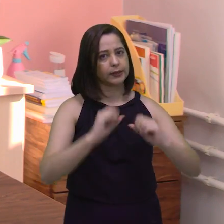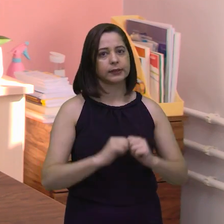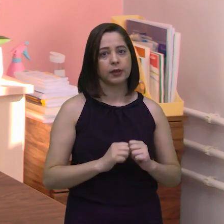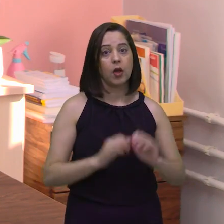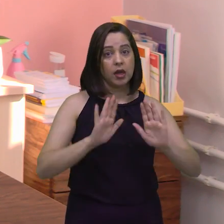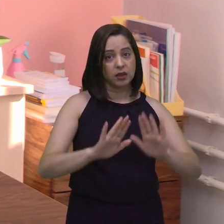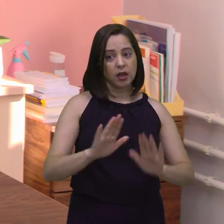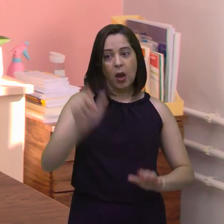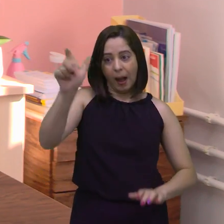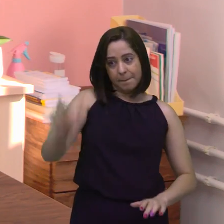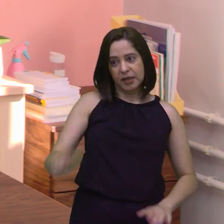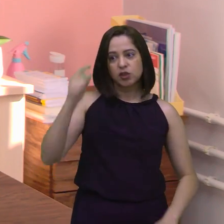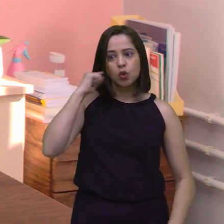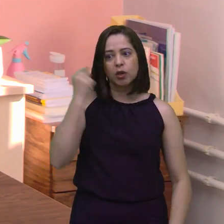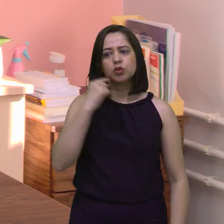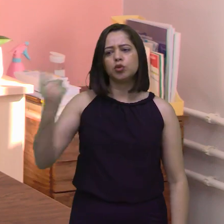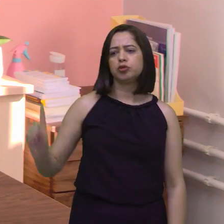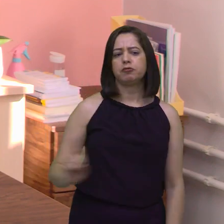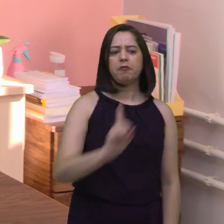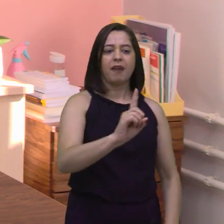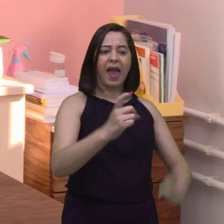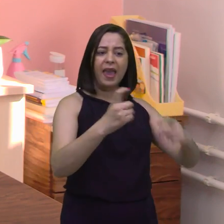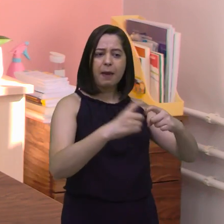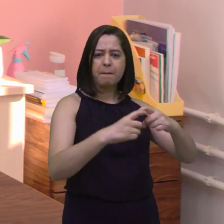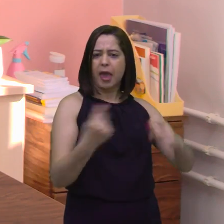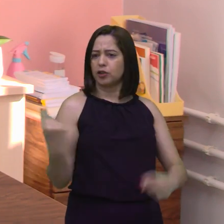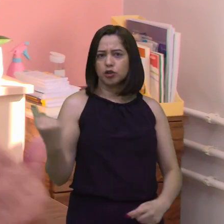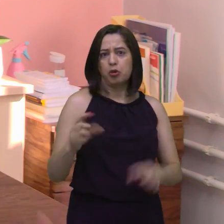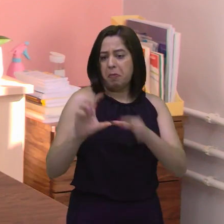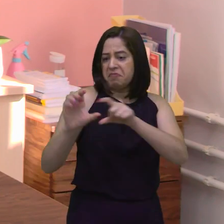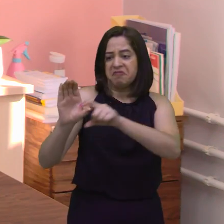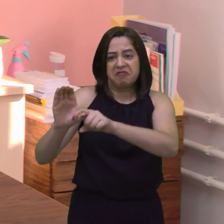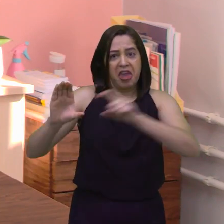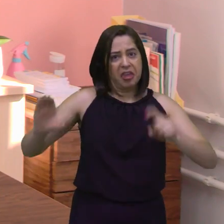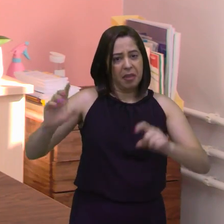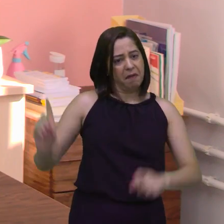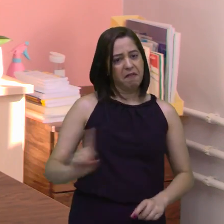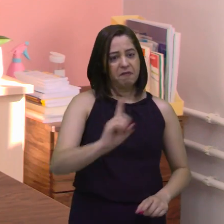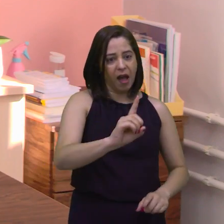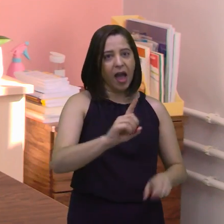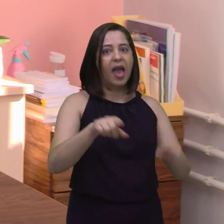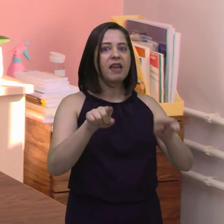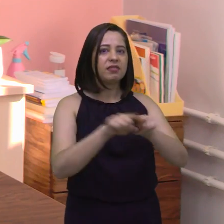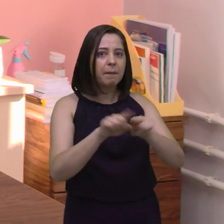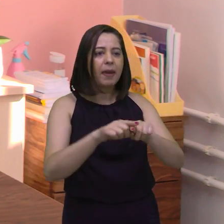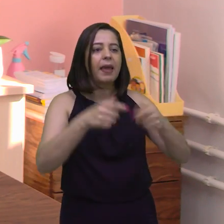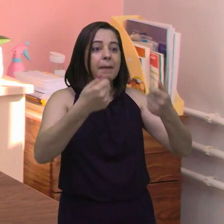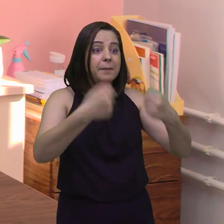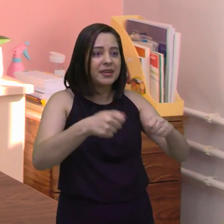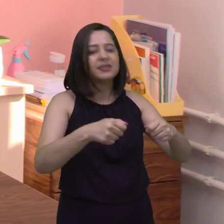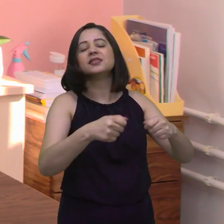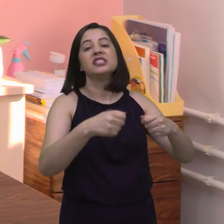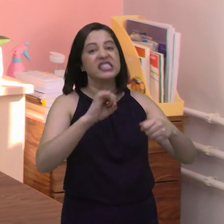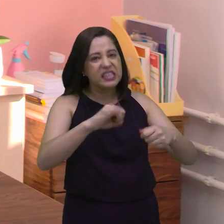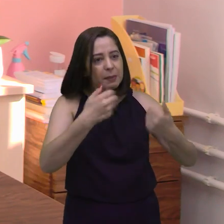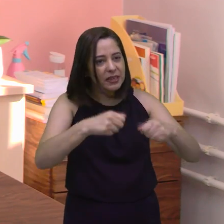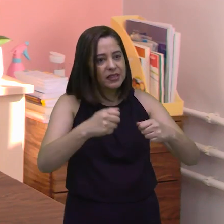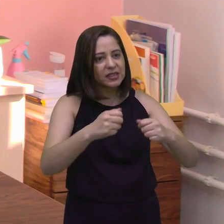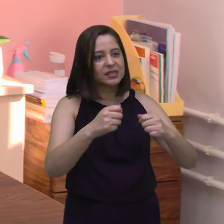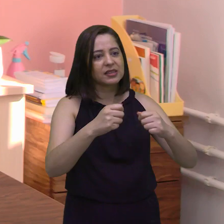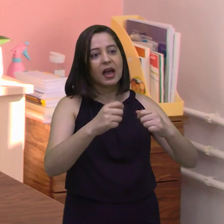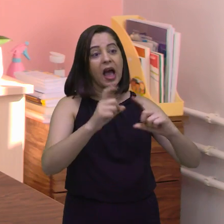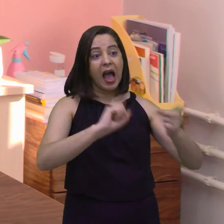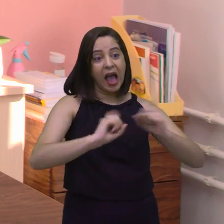essa pessoa hoje consegue ir numa consulta médica sozinha, consegue participar de uma reunião de pais, se ela precisa, sozinha,